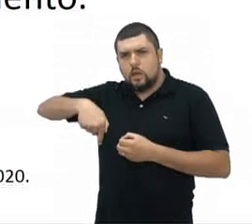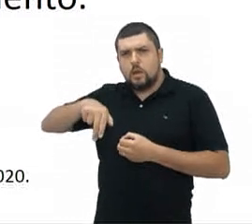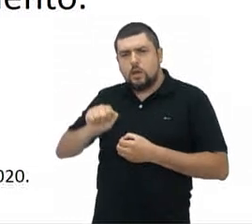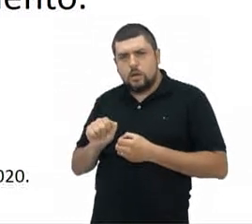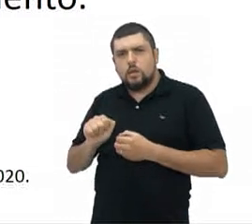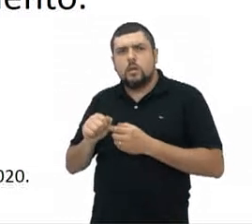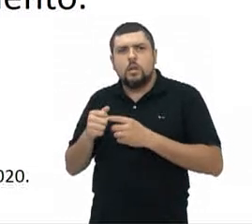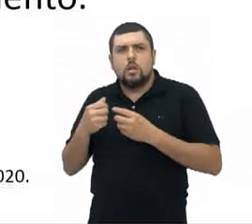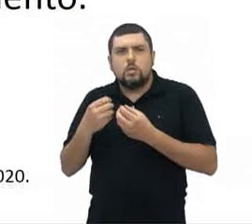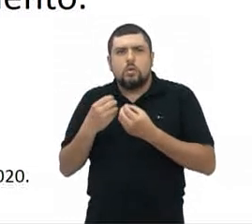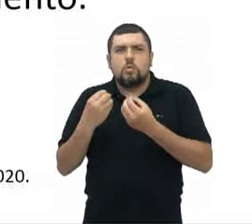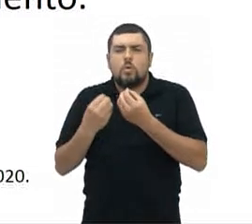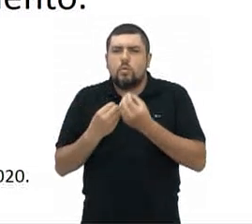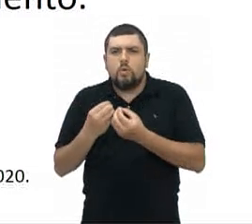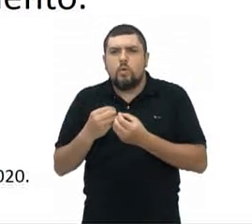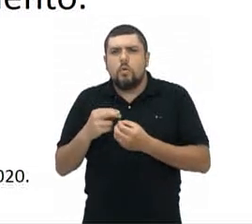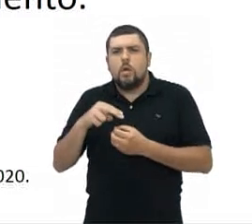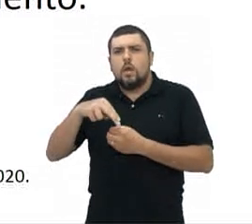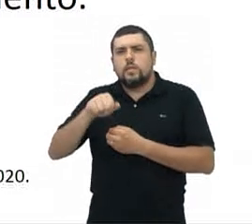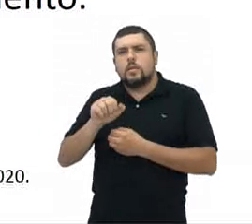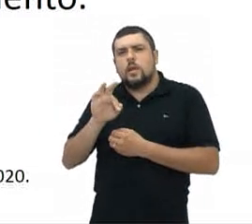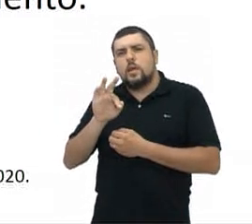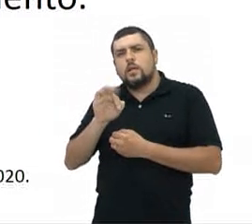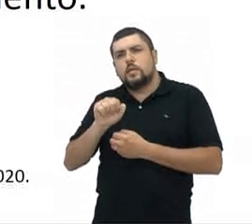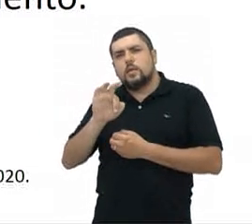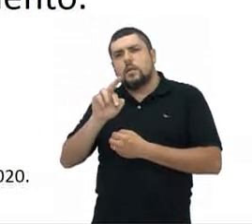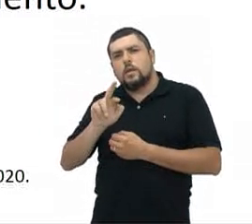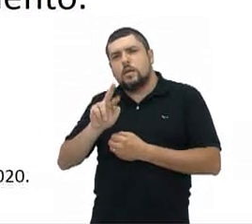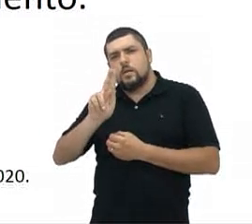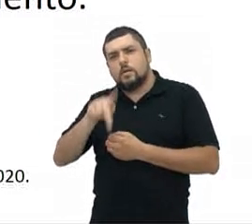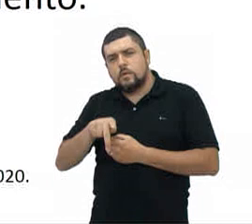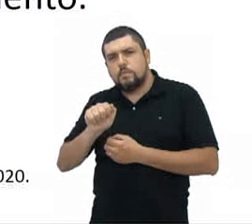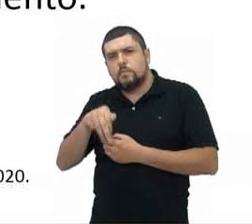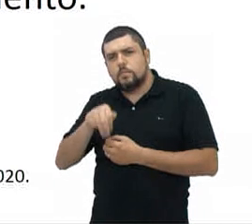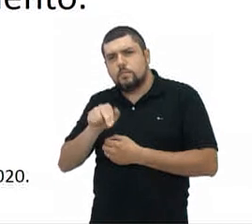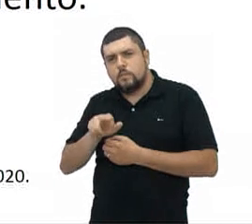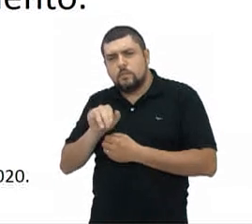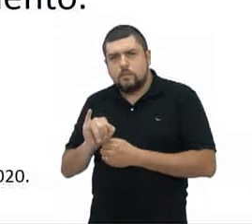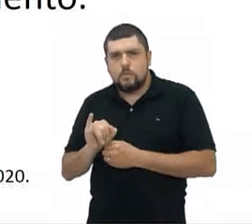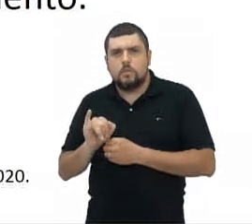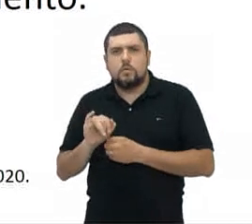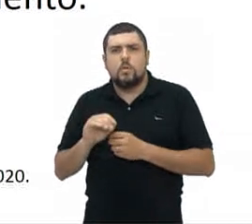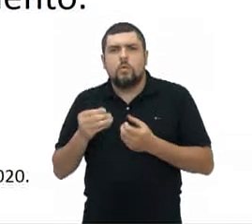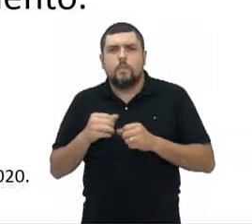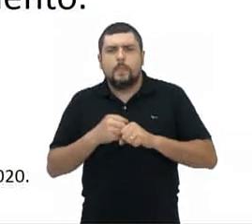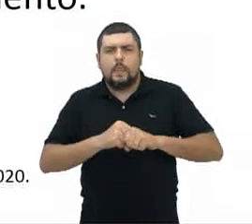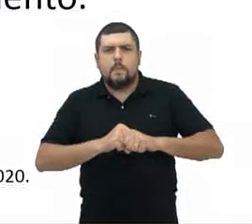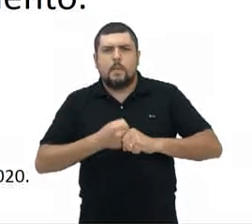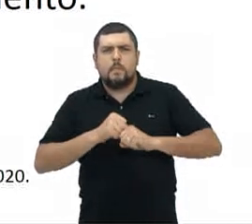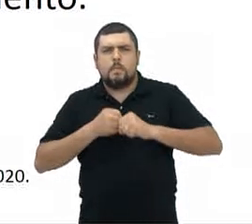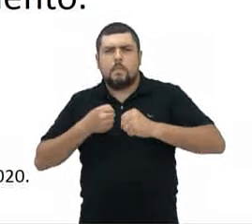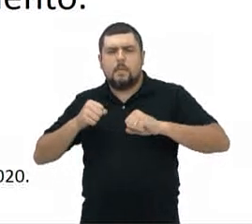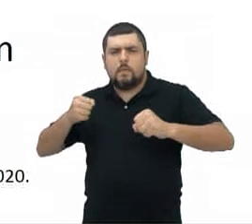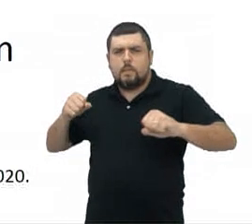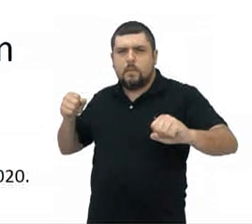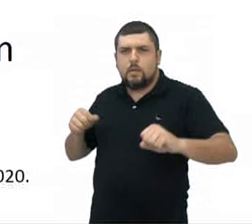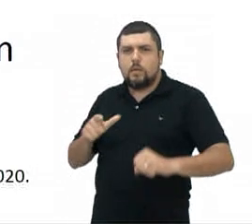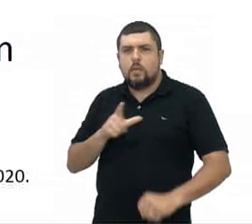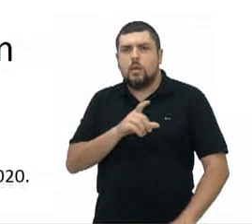Natakamani, eu sei, dá uma virada na língua. E tem 100 metros de... ou tinha, né? 100 metros de